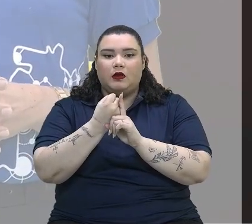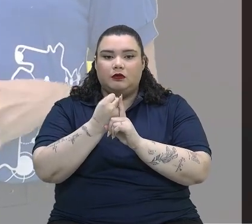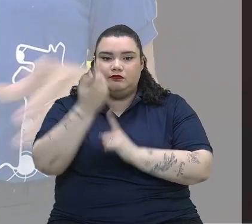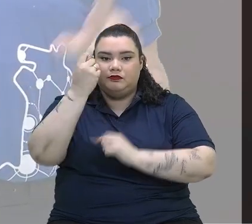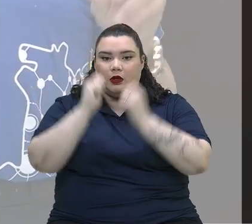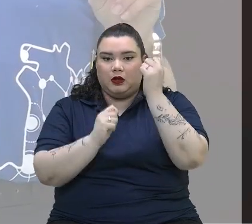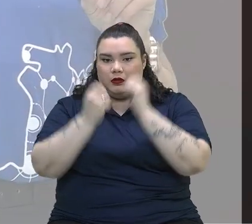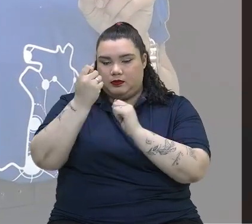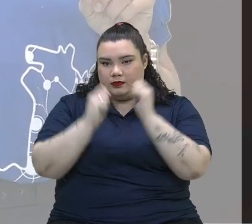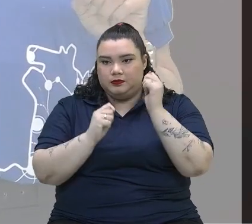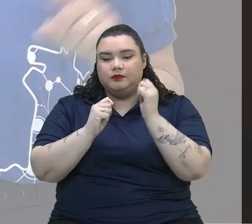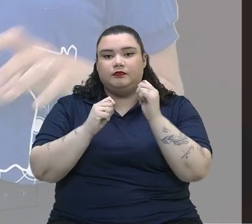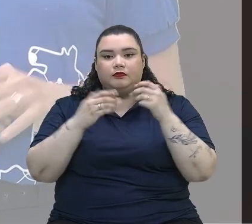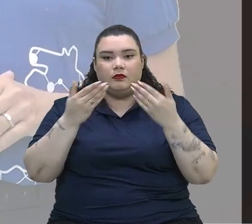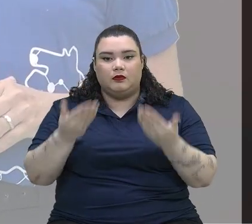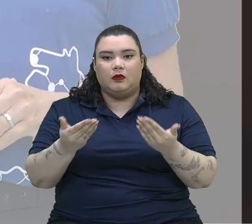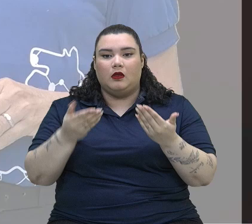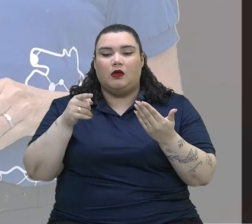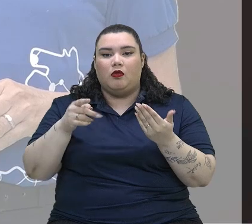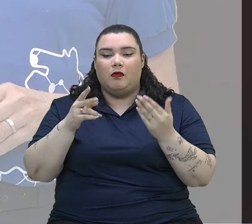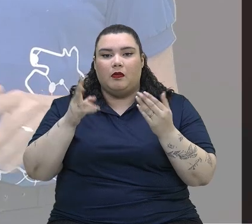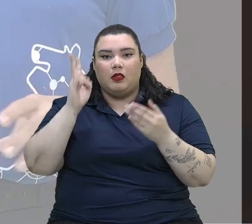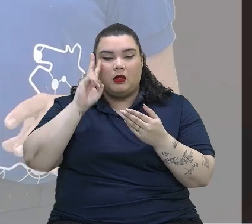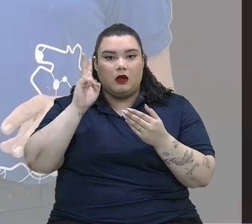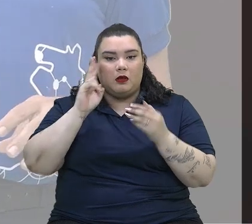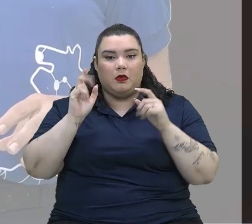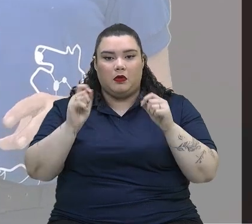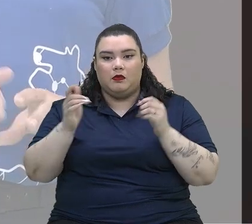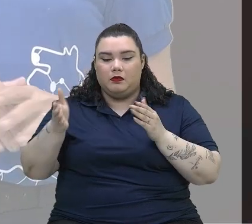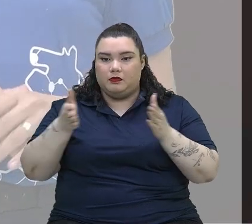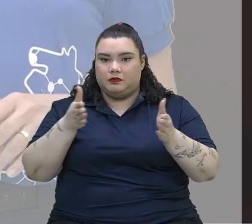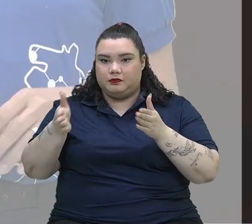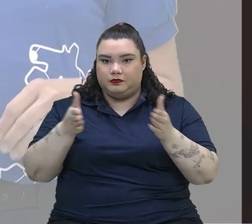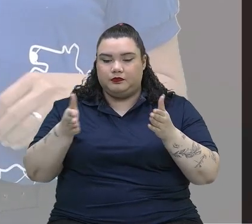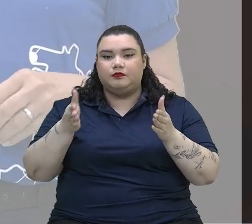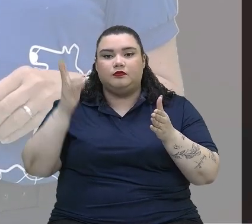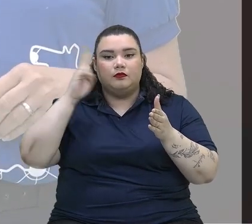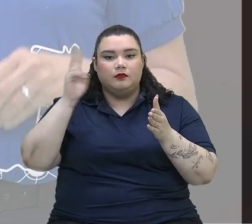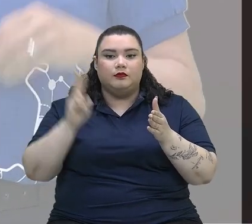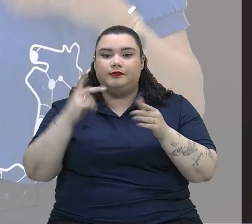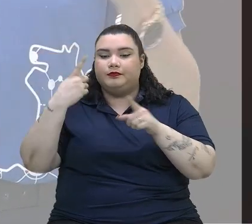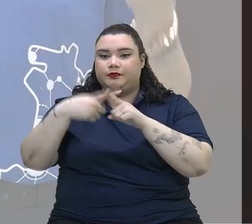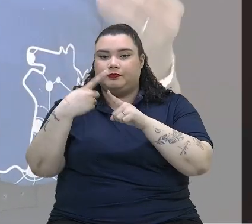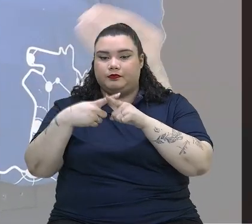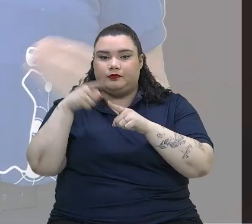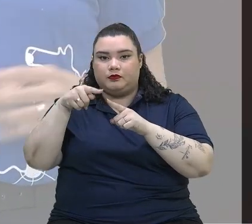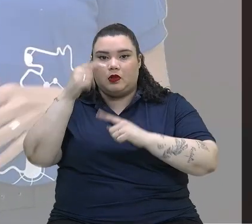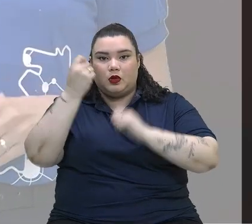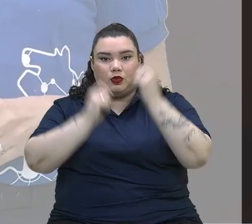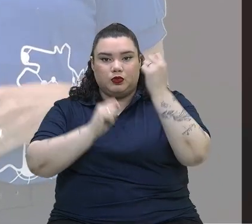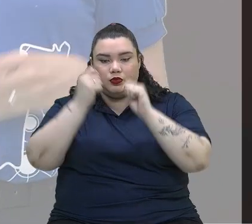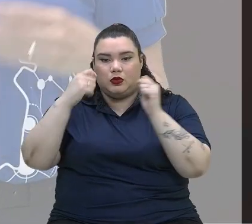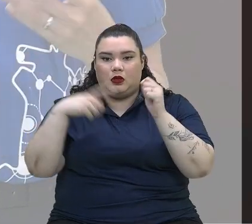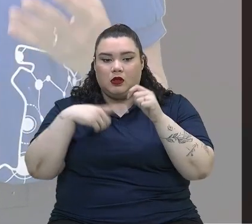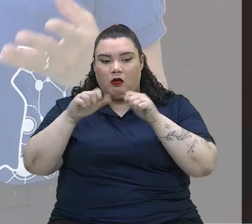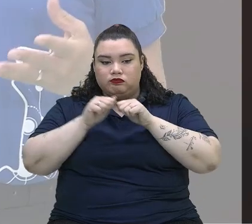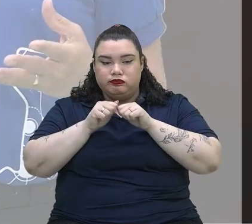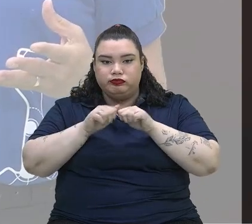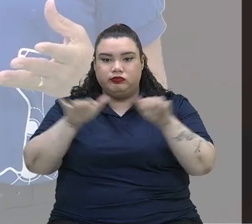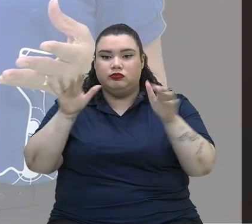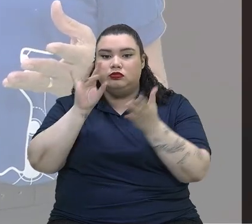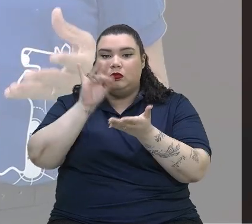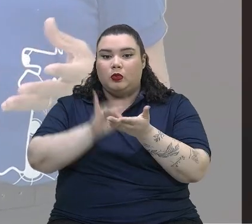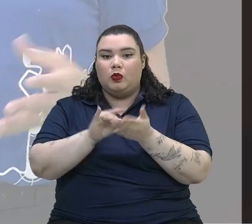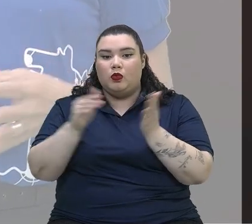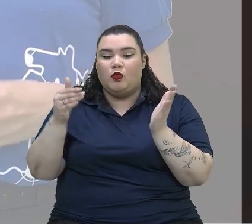industrializada. Mais uma vez, é bom nos situarmos no tempo, porque a indústria tomou força mesmo no final